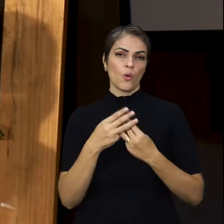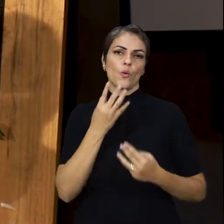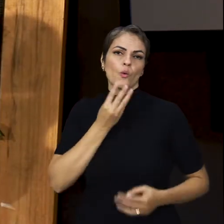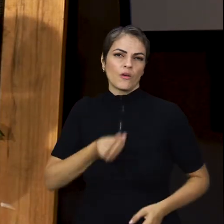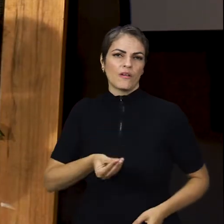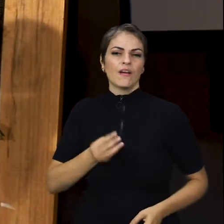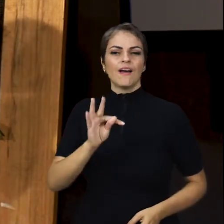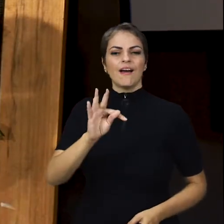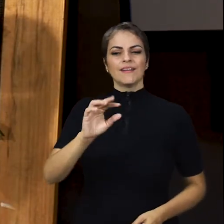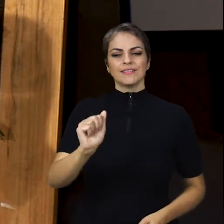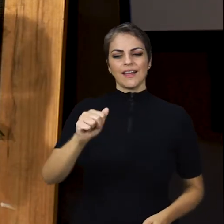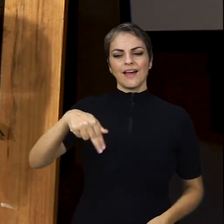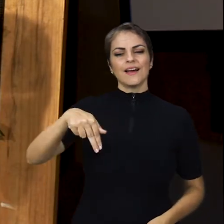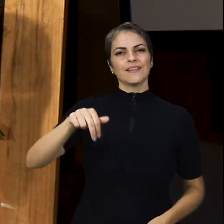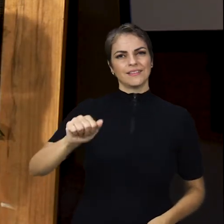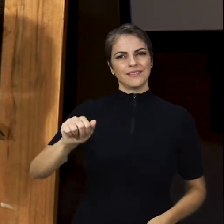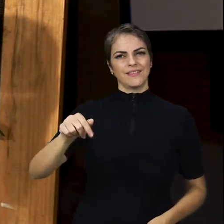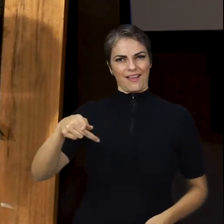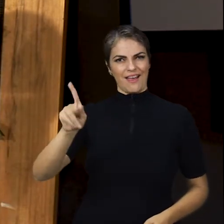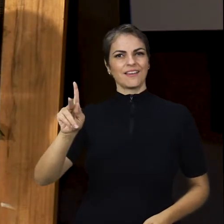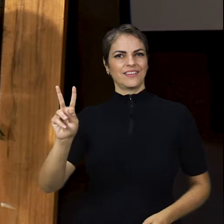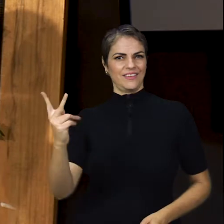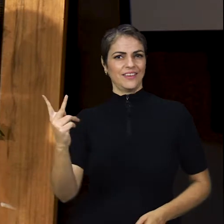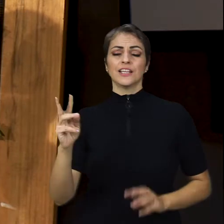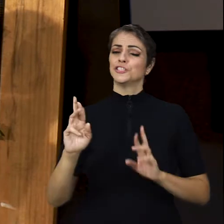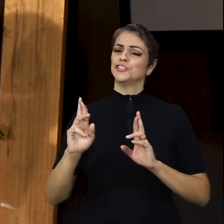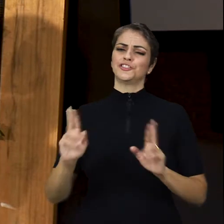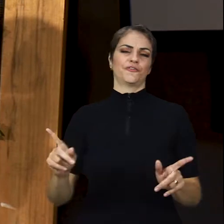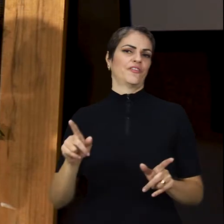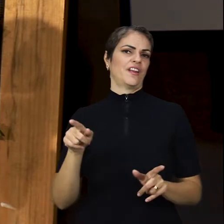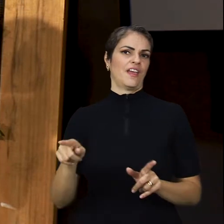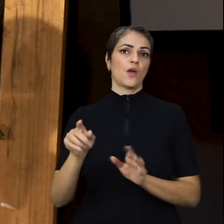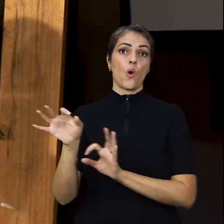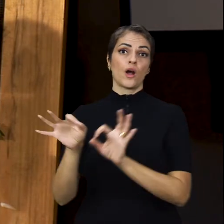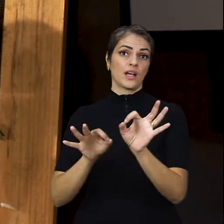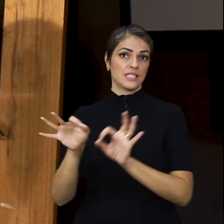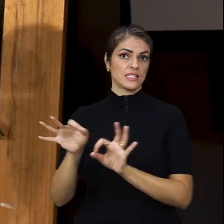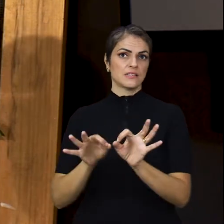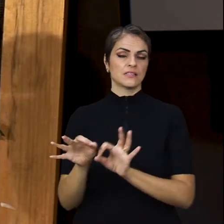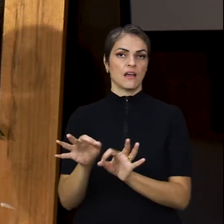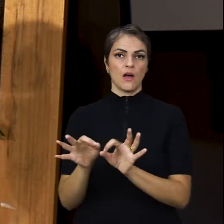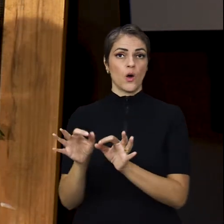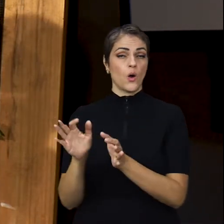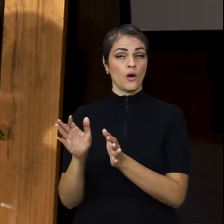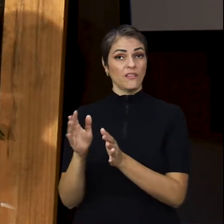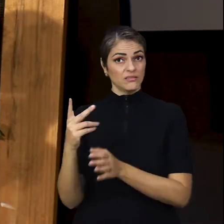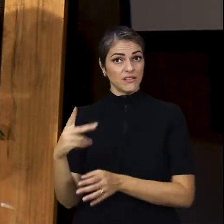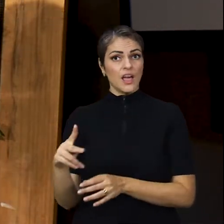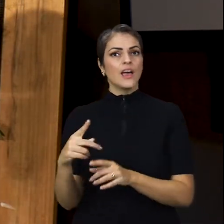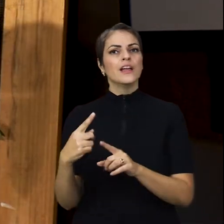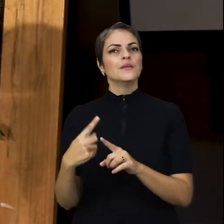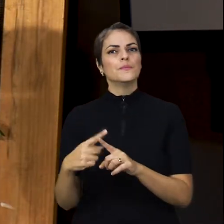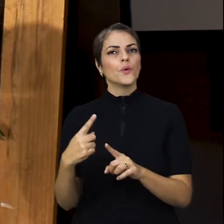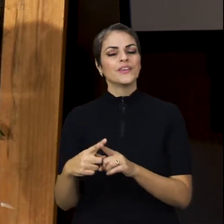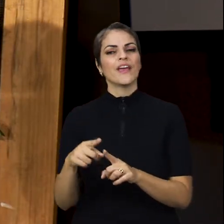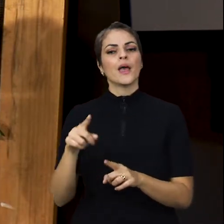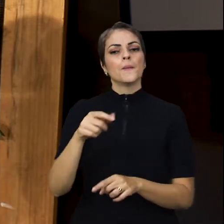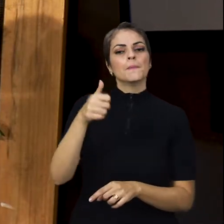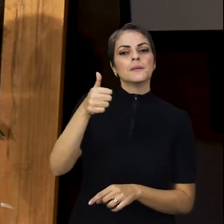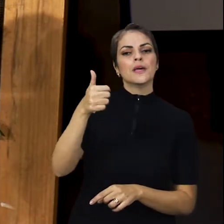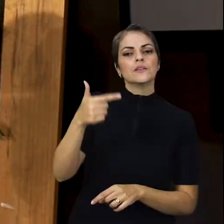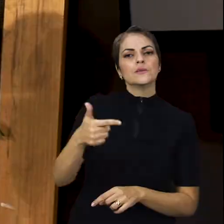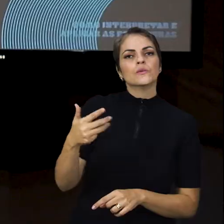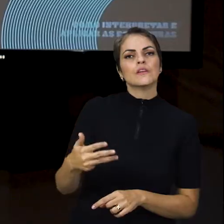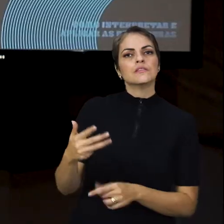E essa organização da Tanakh é diferente da organização do nosso Velho Testamento. A sequência dos livros